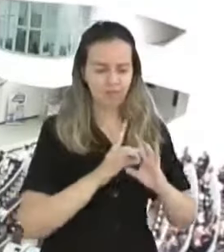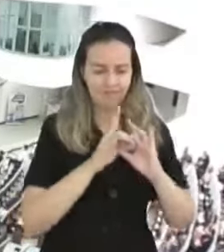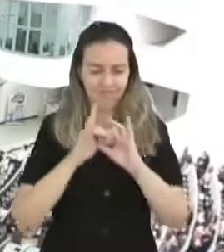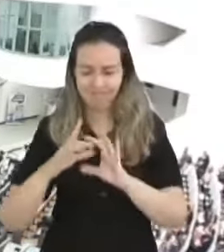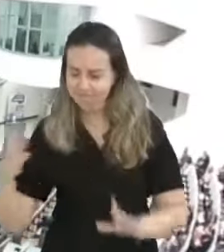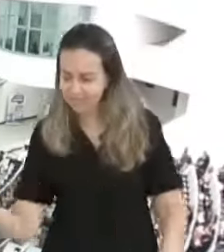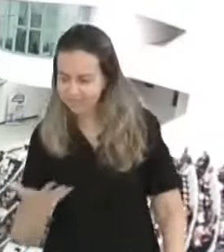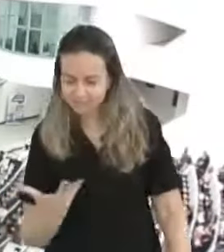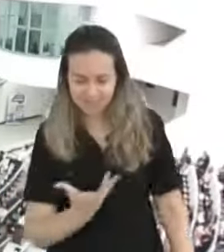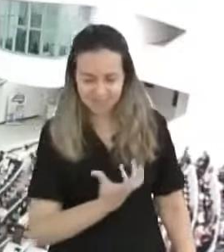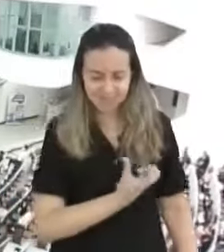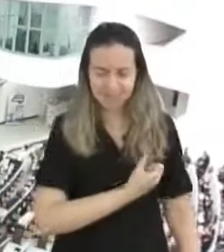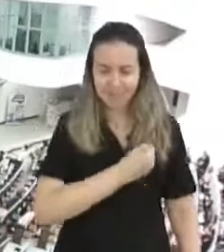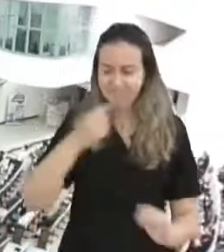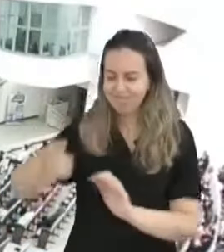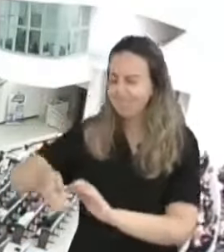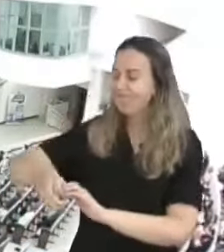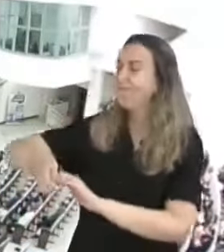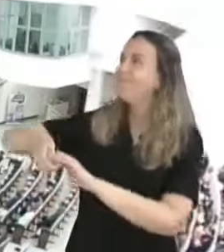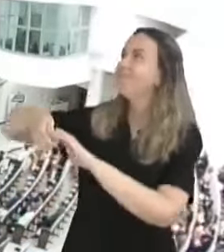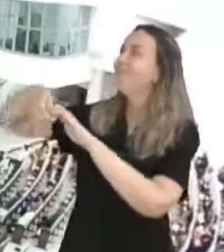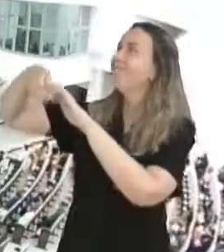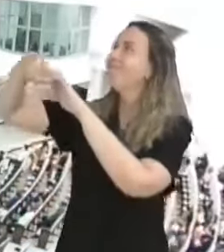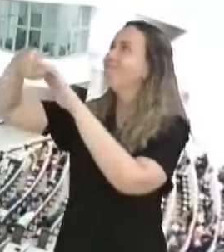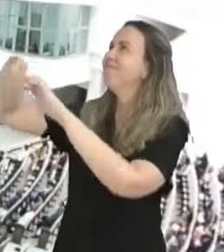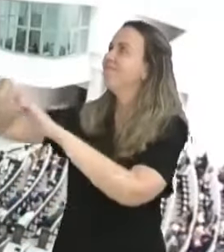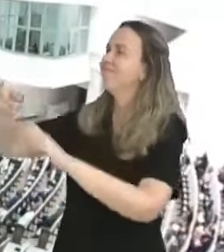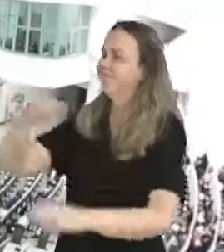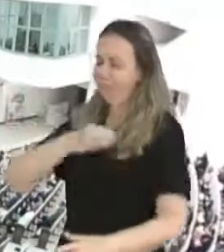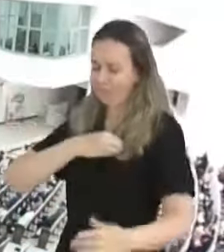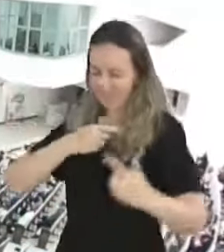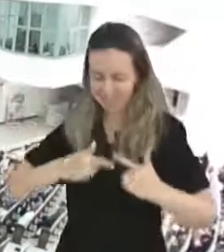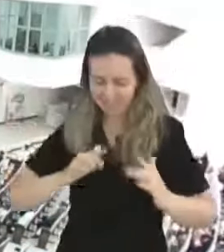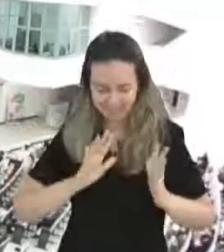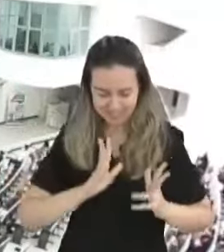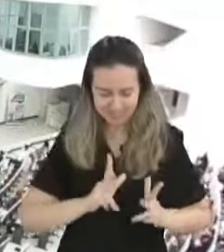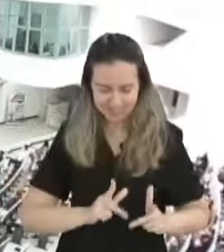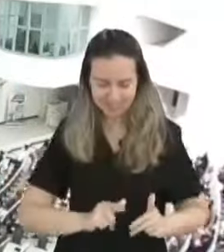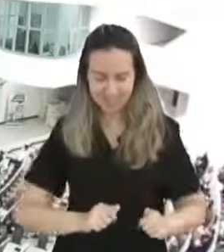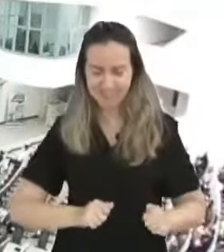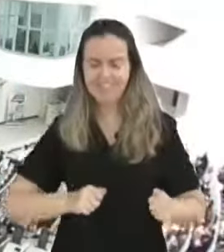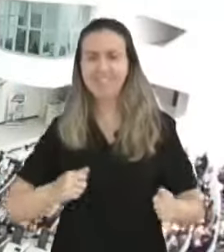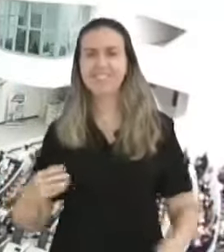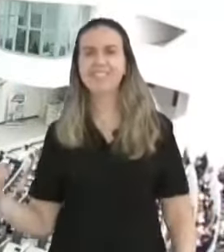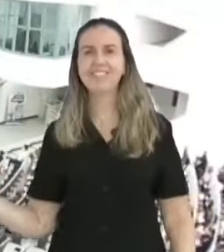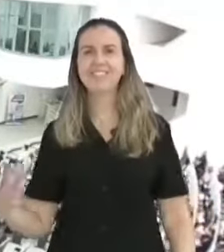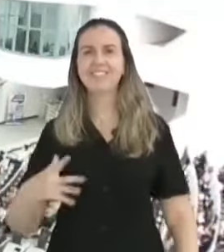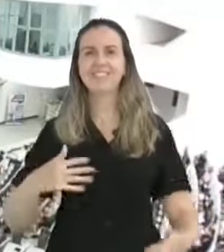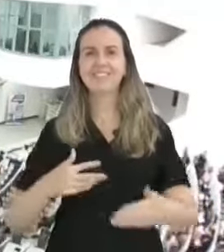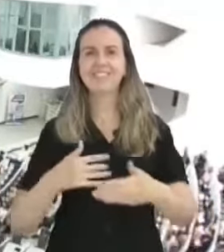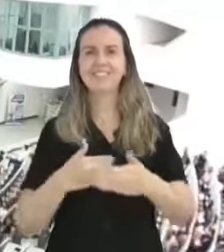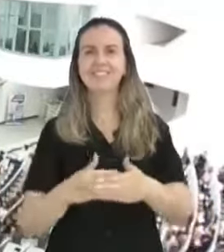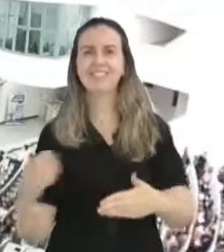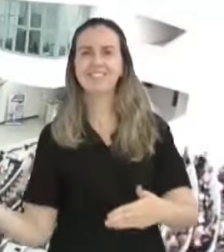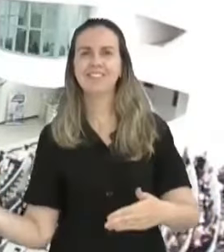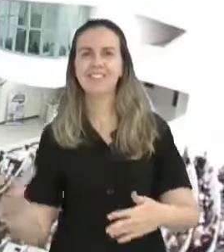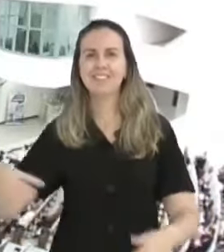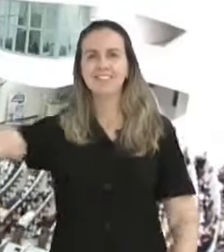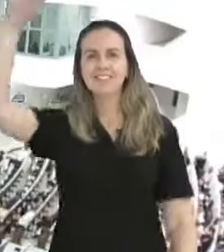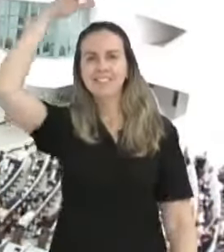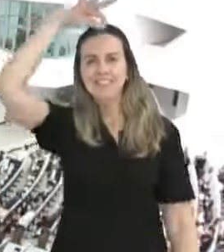salvos mediante o lavar regenerador e renovador